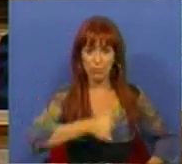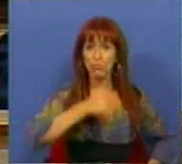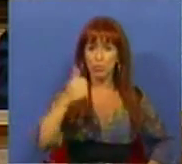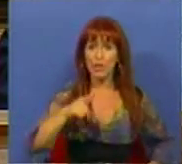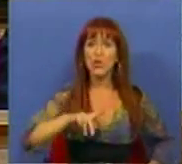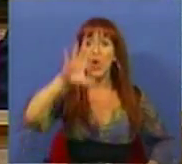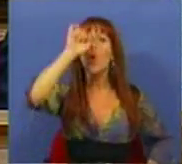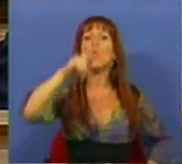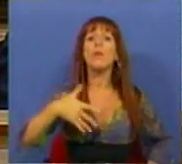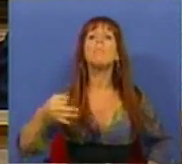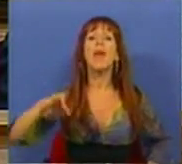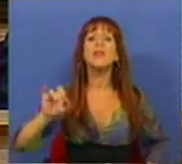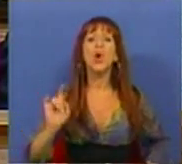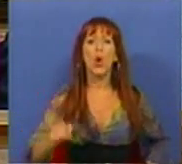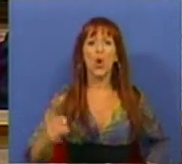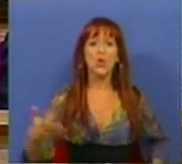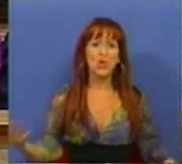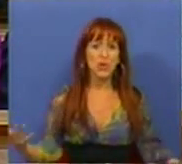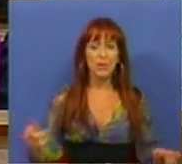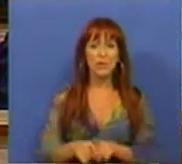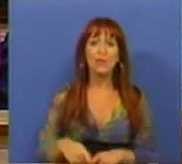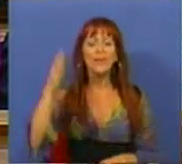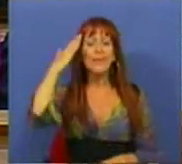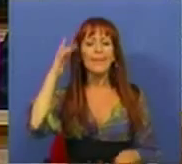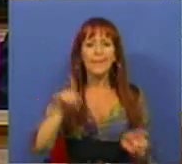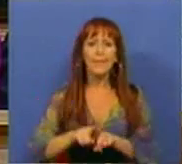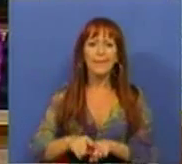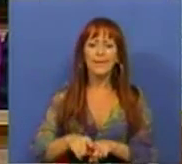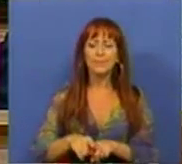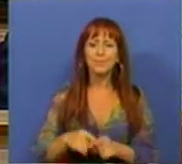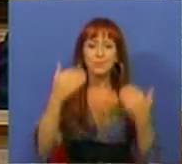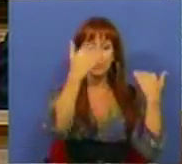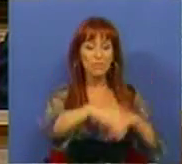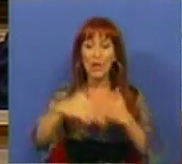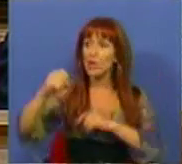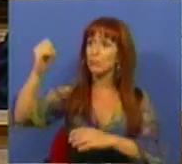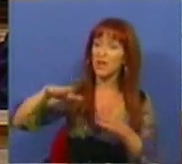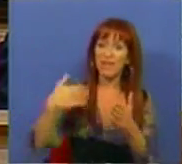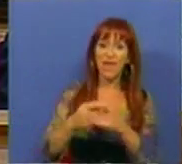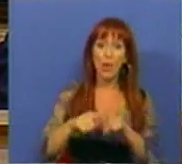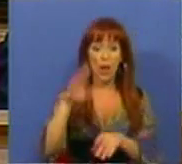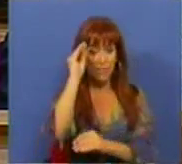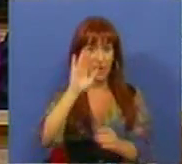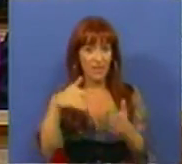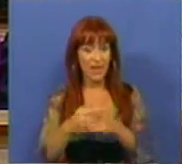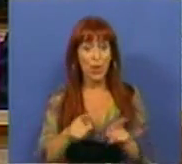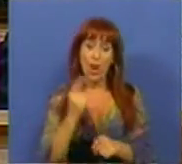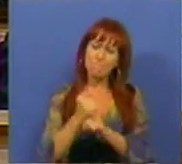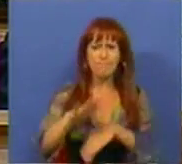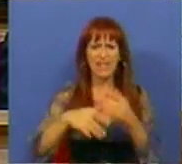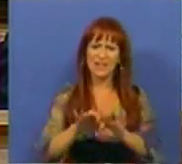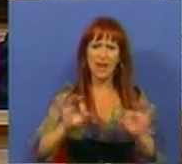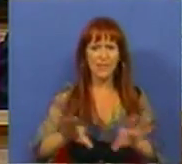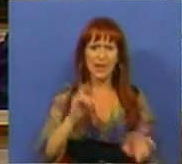bem o que é que o Governo e o Partido Socialista consideram que são os limites de exposição aconselháveis. É manter tudo